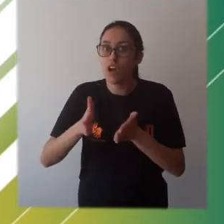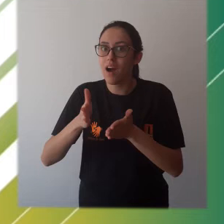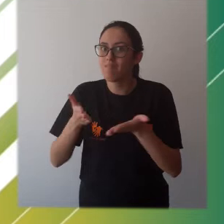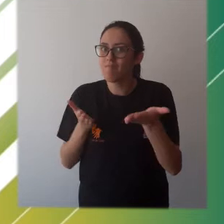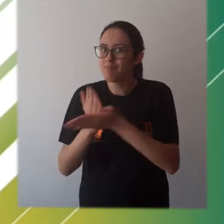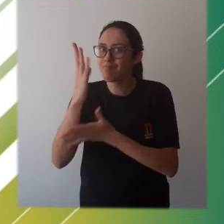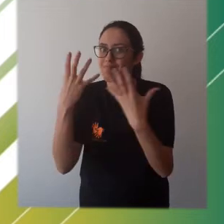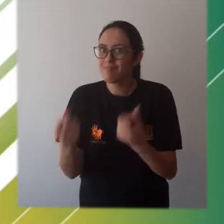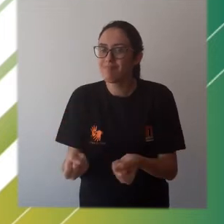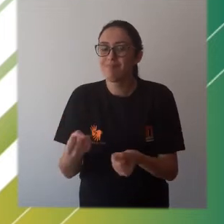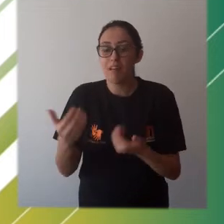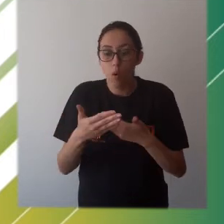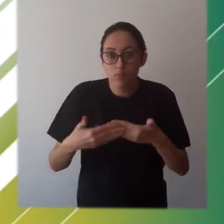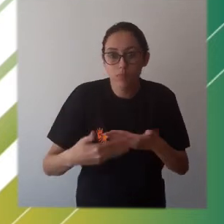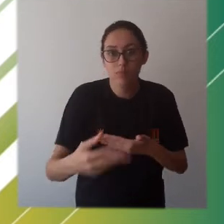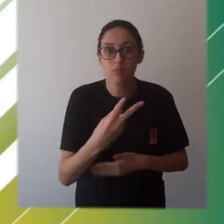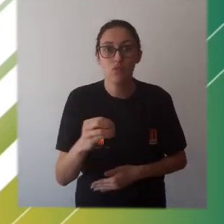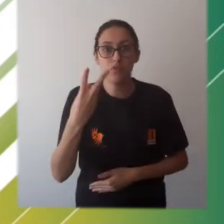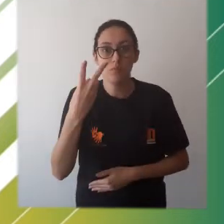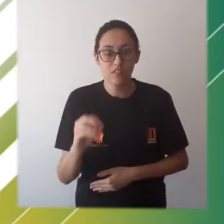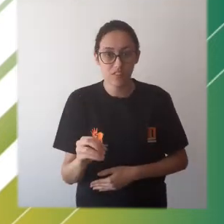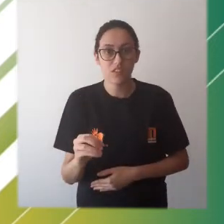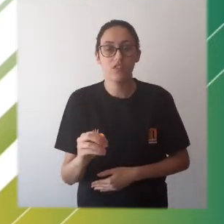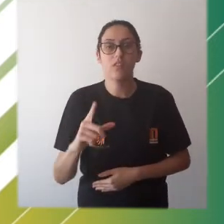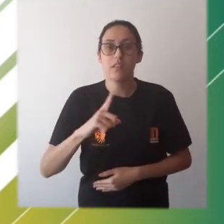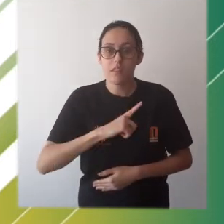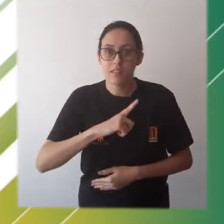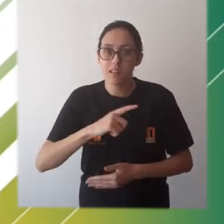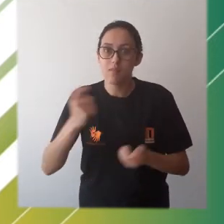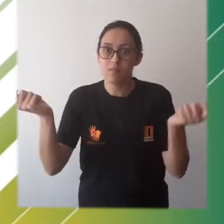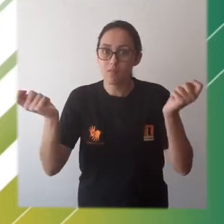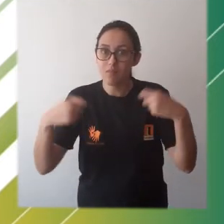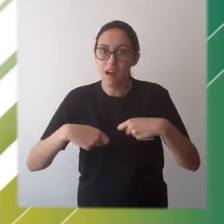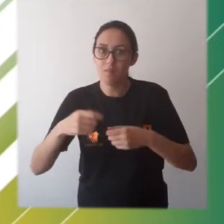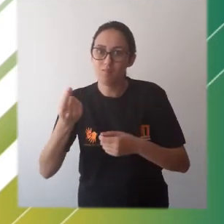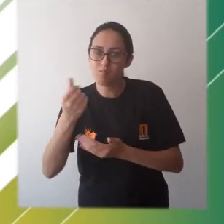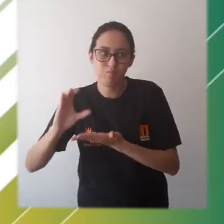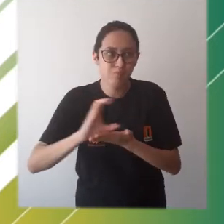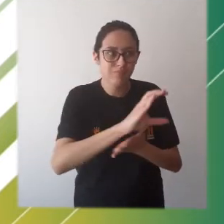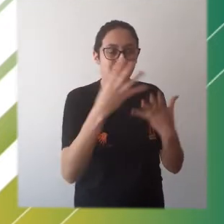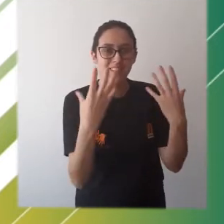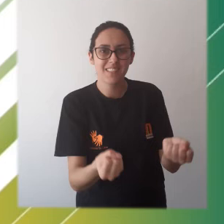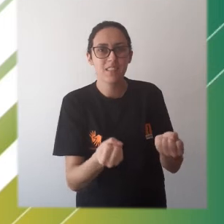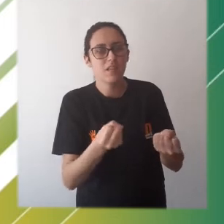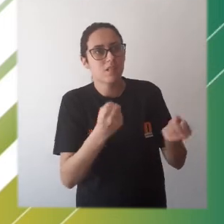emenda aprovada para 2020 de 1,5 milhão para a reforma de um dos ginásios, para abrigar